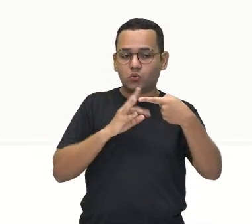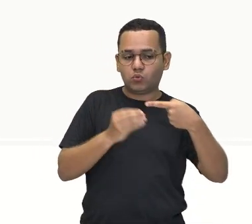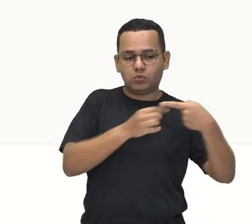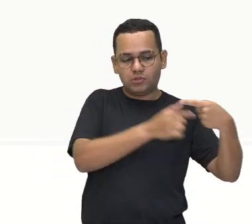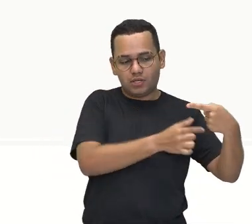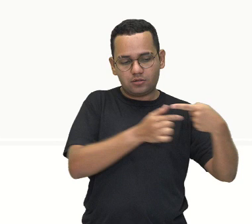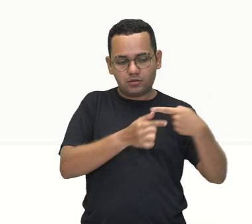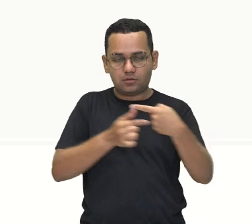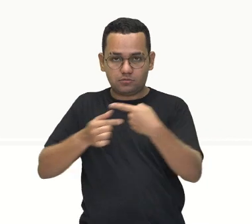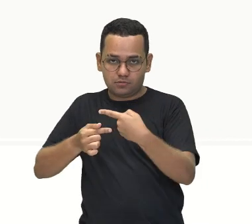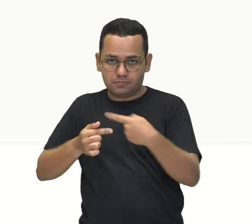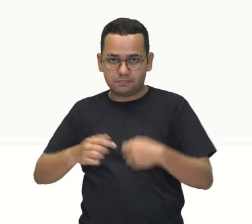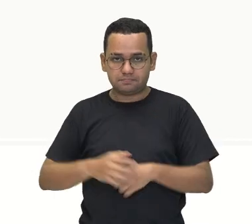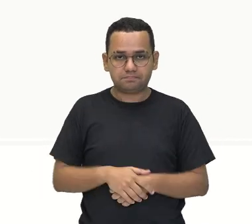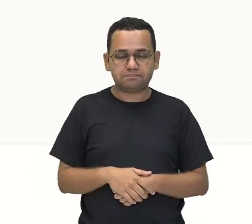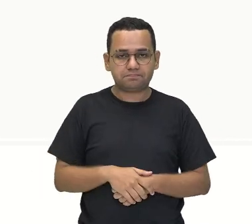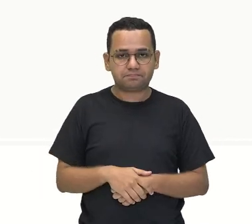vai